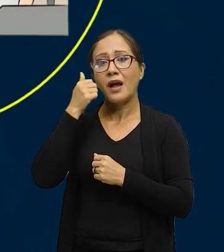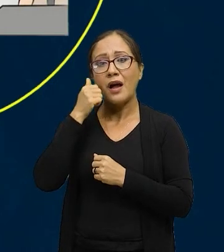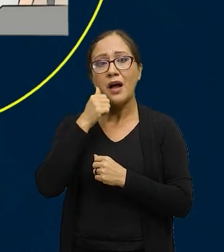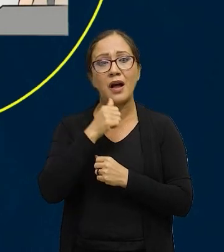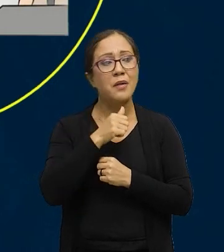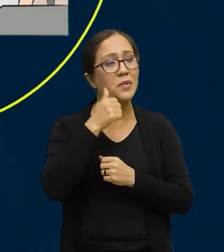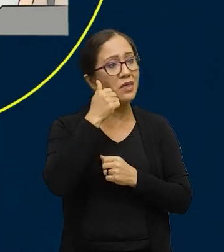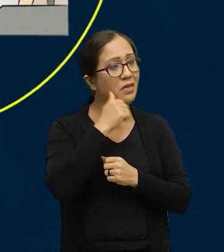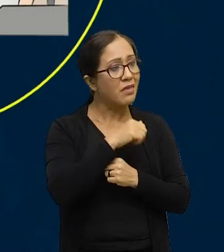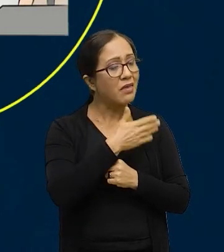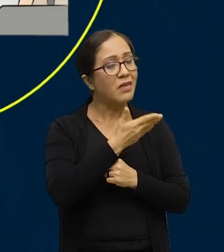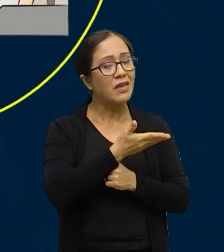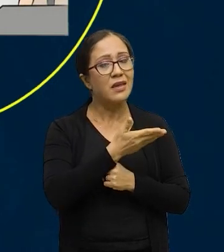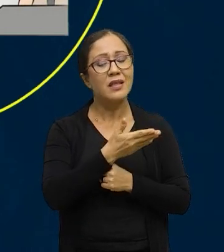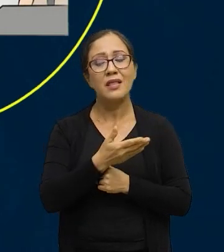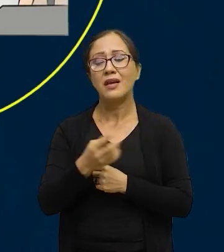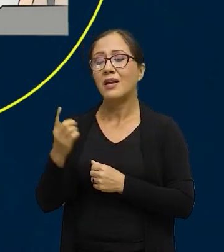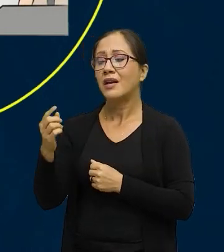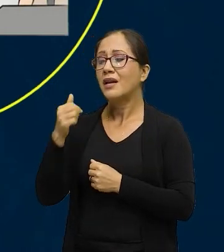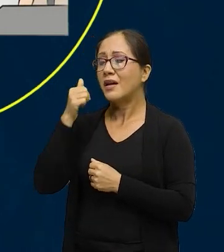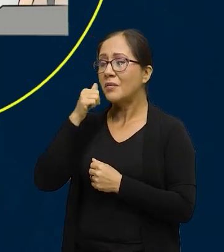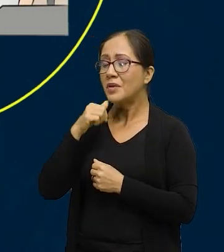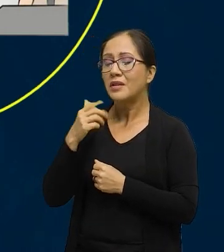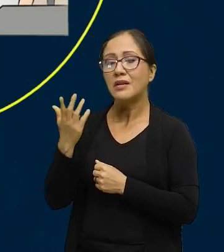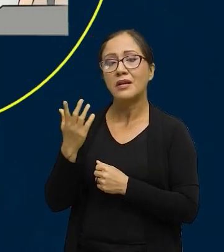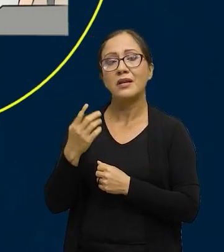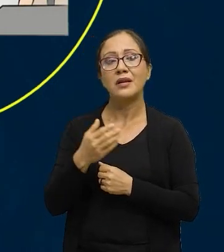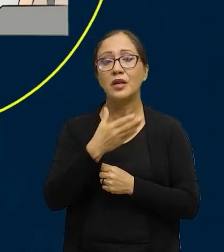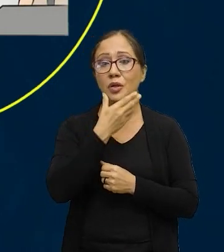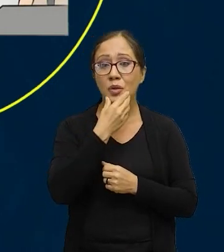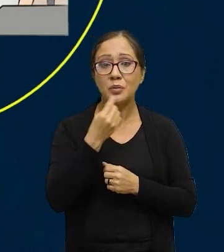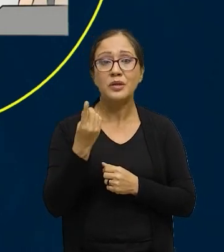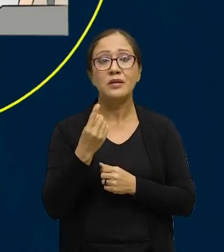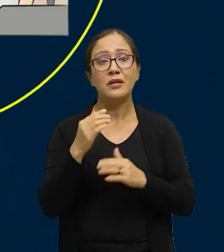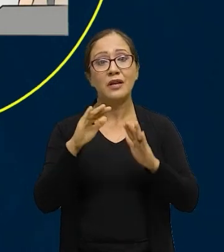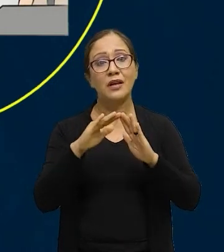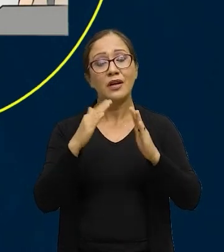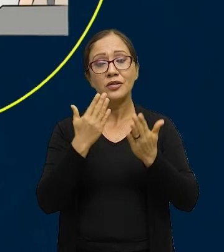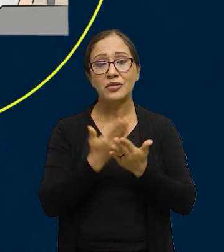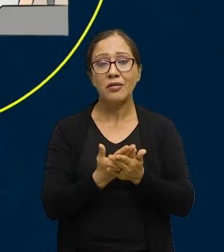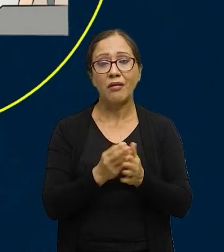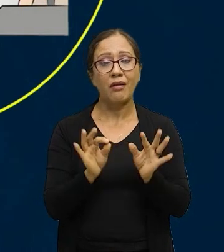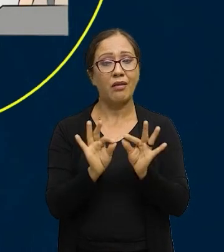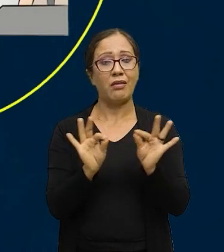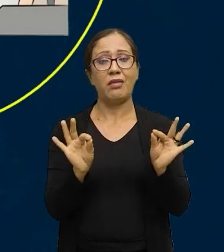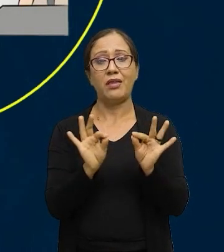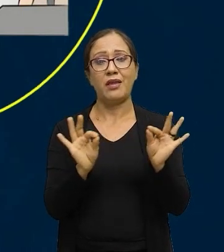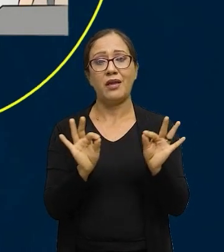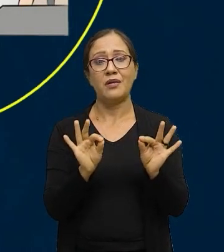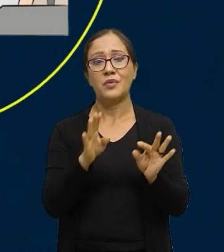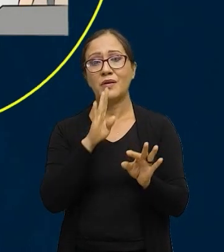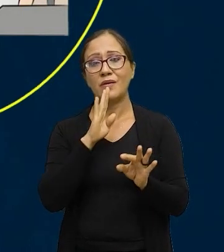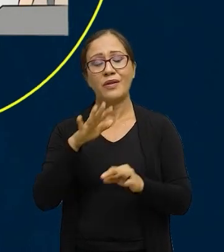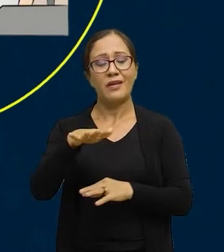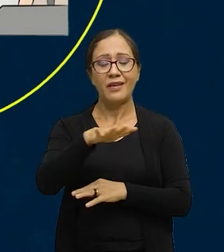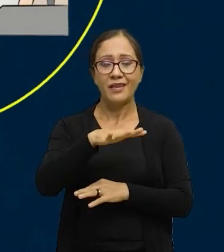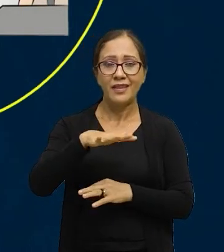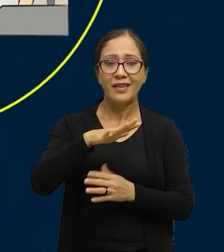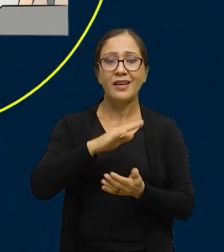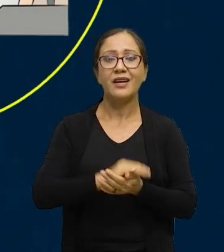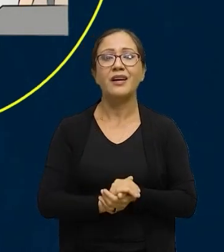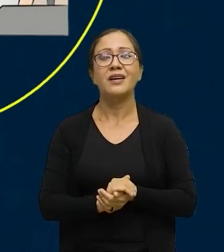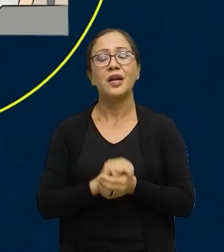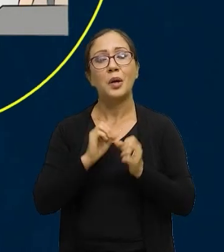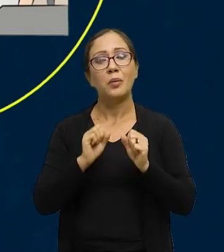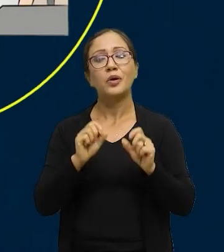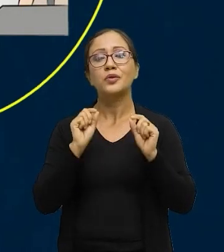garotinha aqui e um garotinho. Escola, né? Coisa bem simples, que todo mundo conhece esse ambiente. Que pode